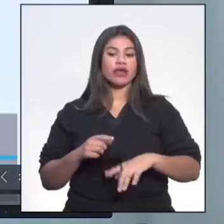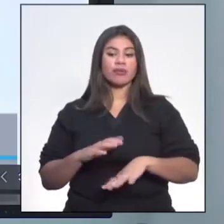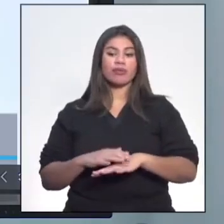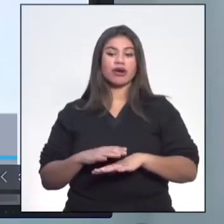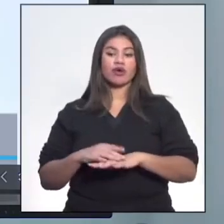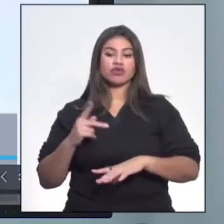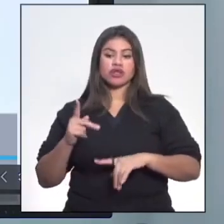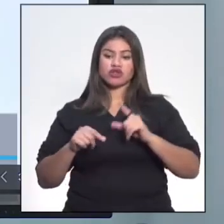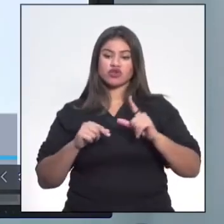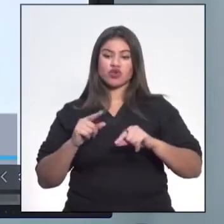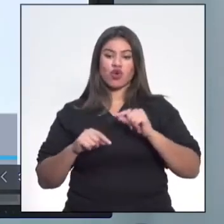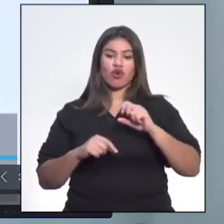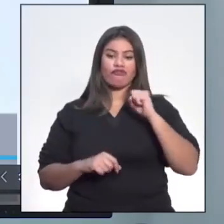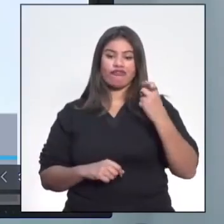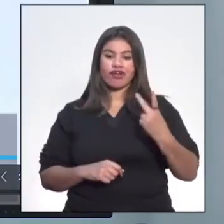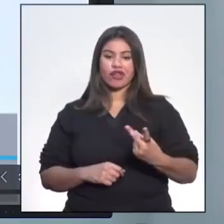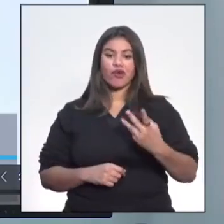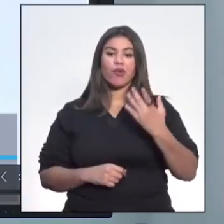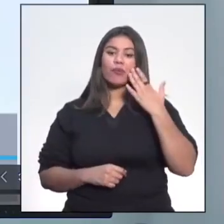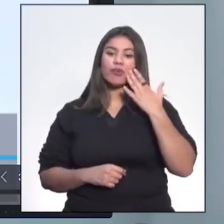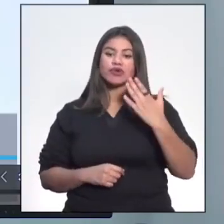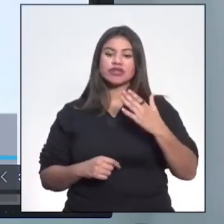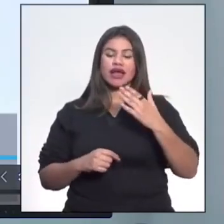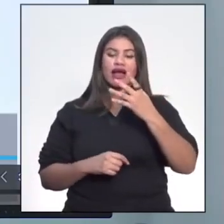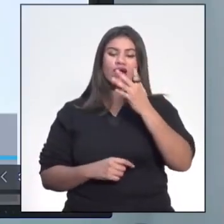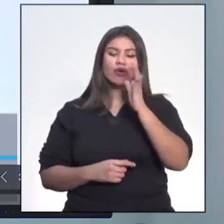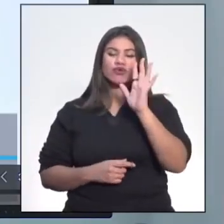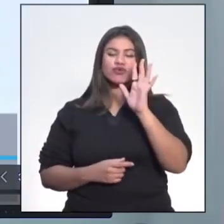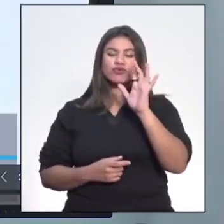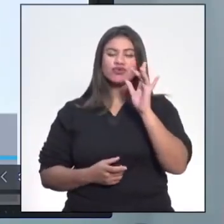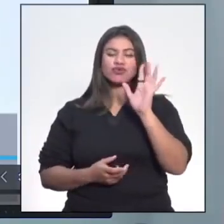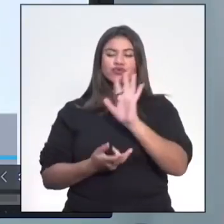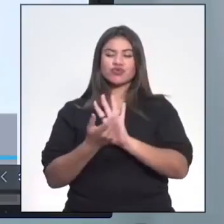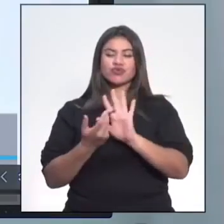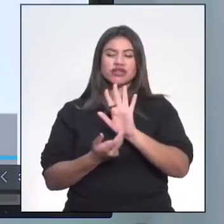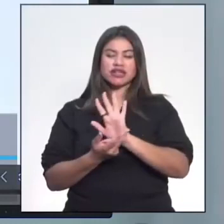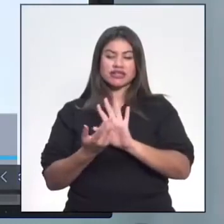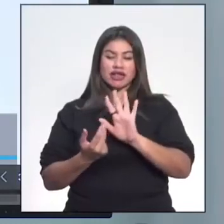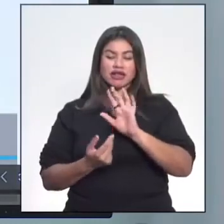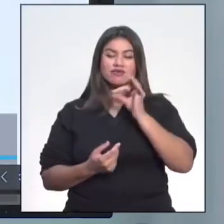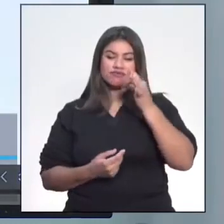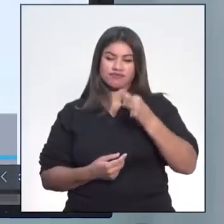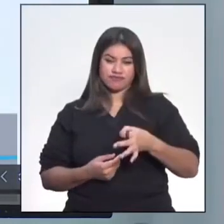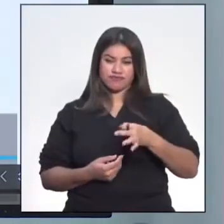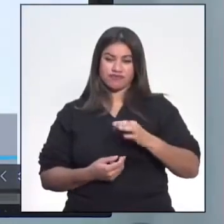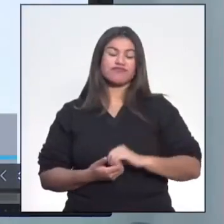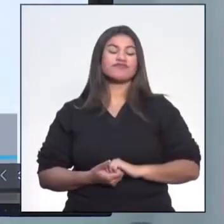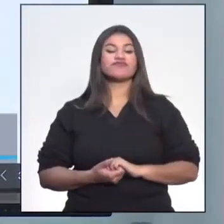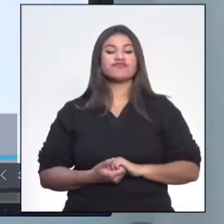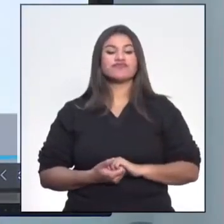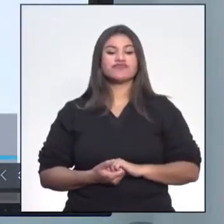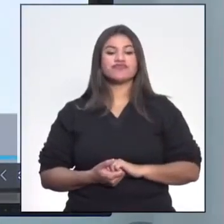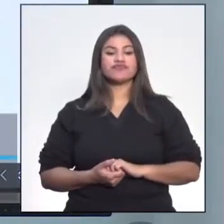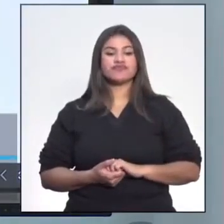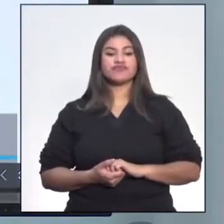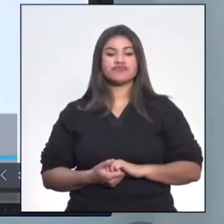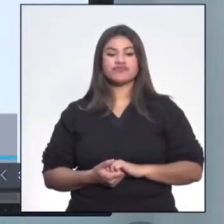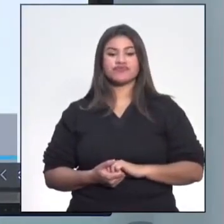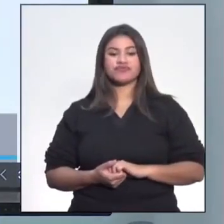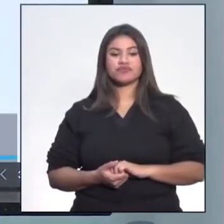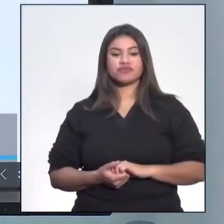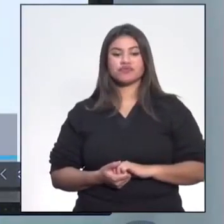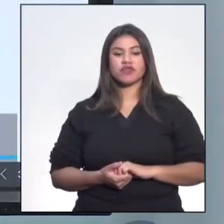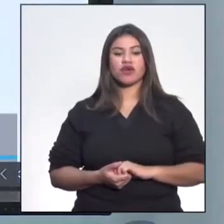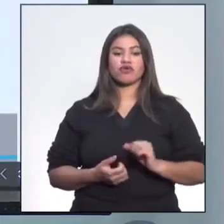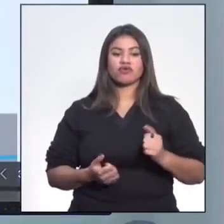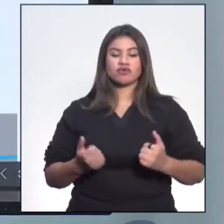os valores, porque ele quer mostrar o desenho bonitinho para vocês, tá bom? Então, vamos começar. No lugar do x, eu vou colocar menos 2. Deixa eu